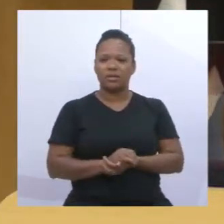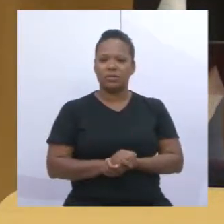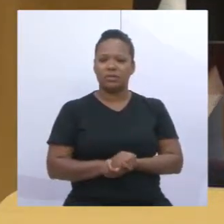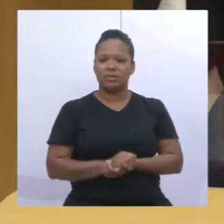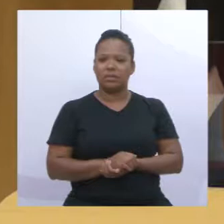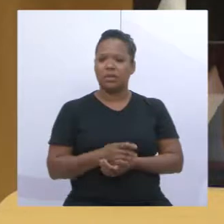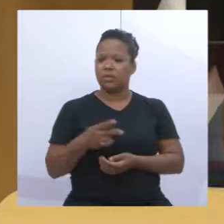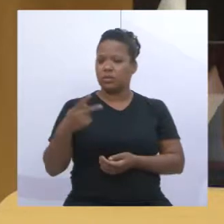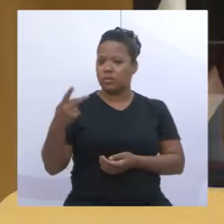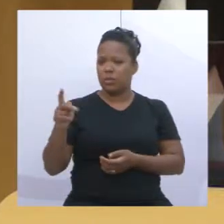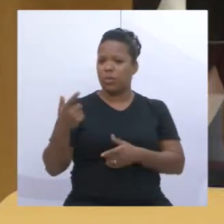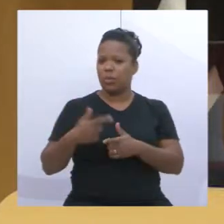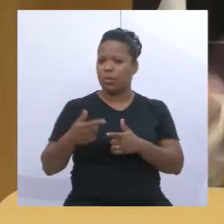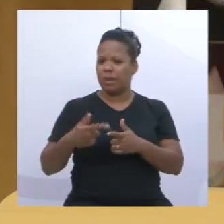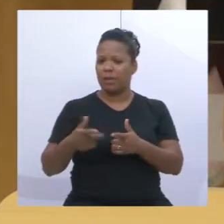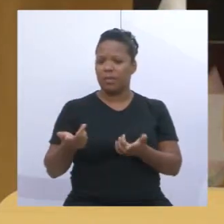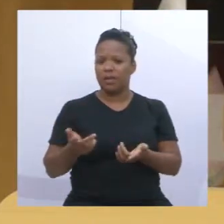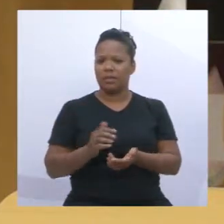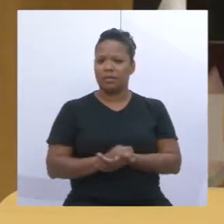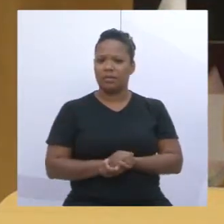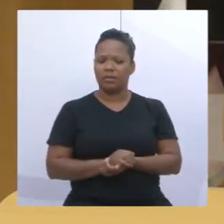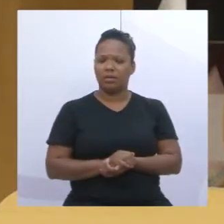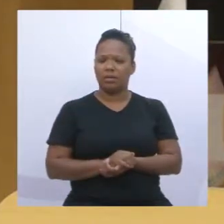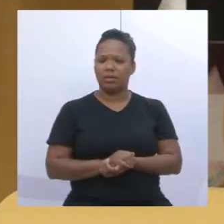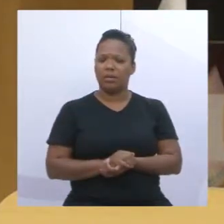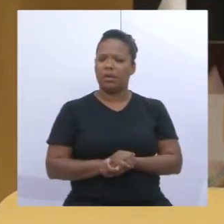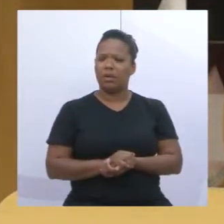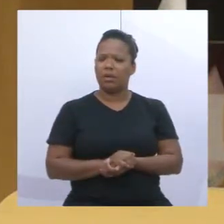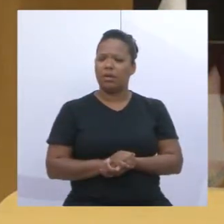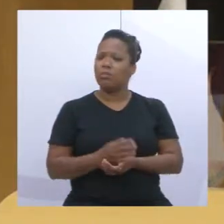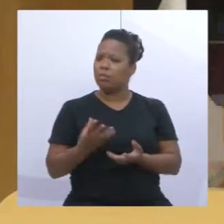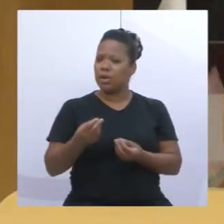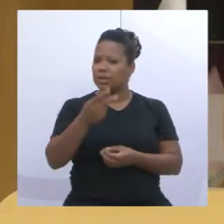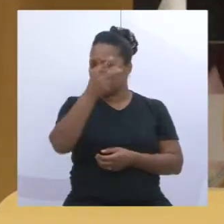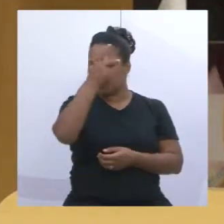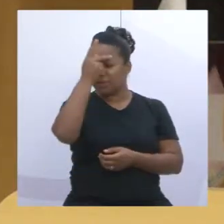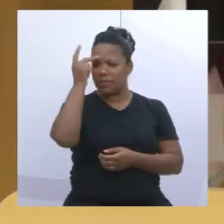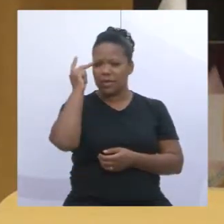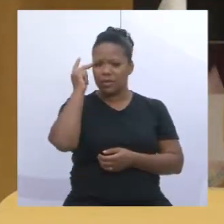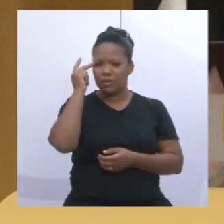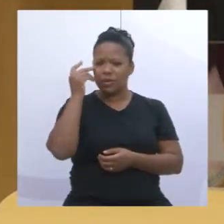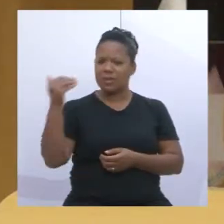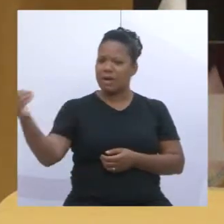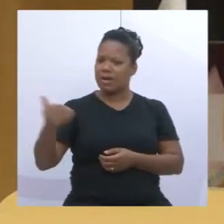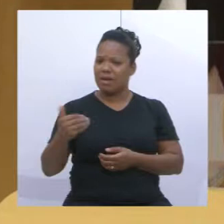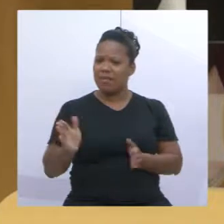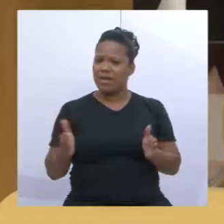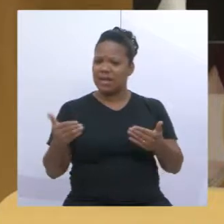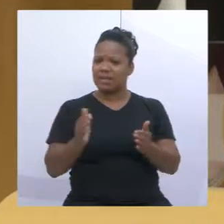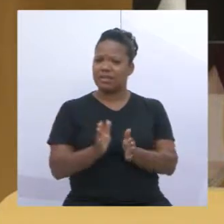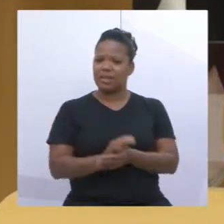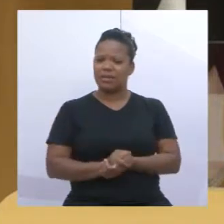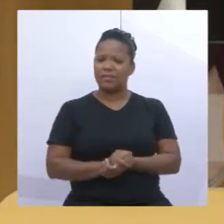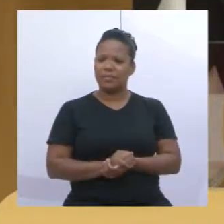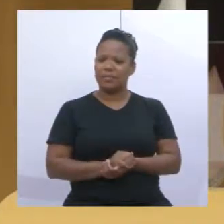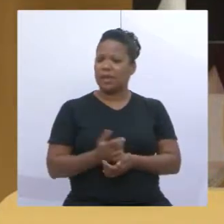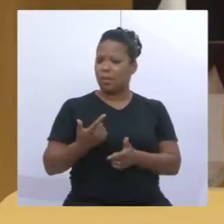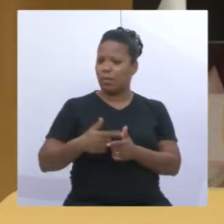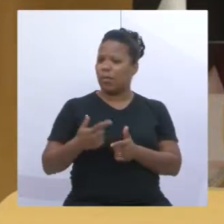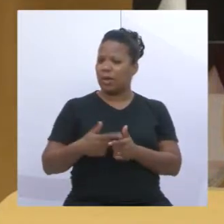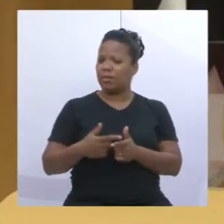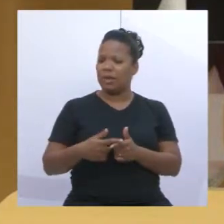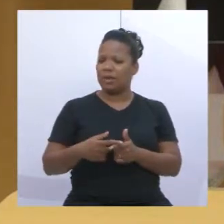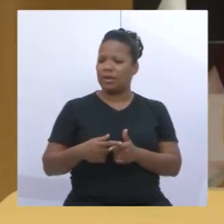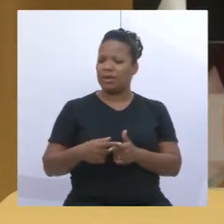a sua condição de saúde. Acompanho muitas pessoas aqui, através do gabinete, que estão vivendo esse drama